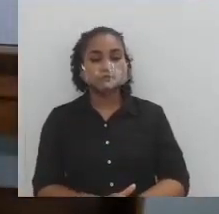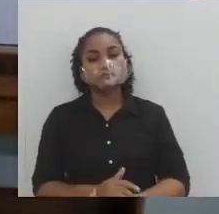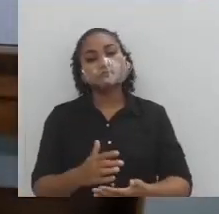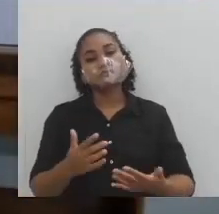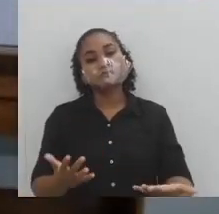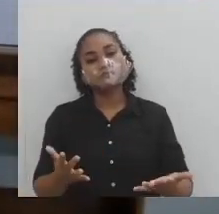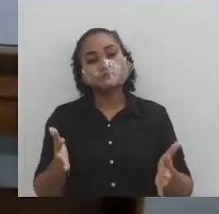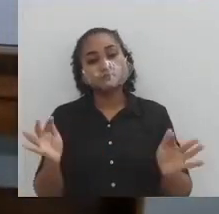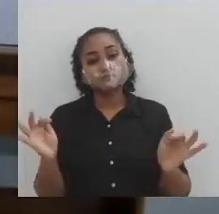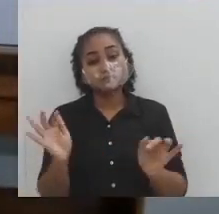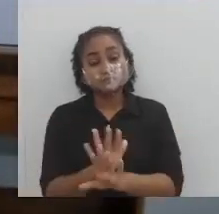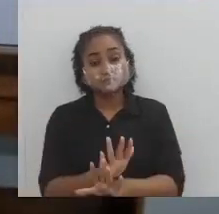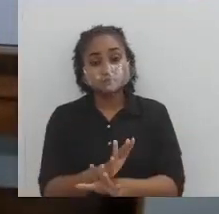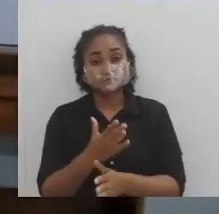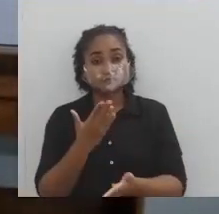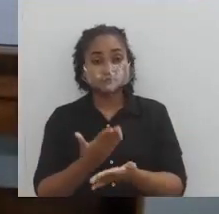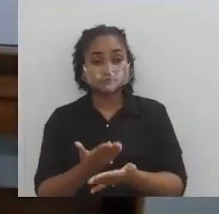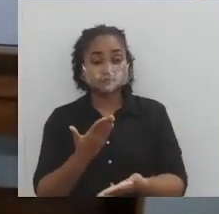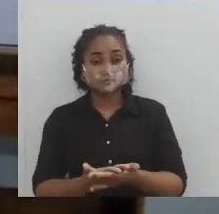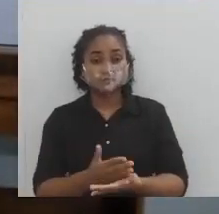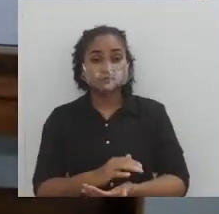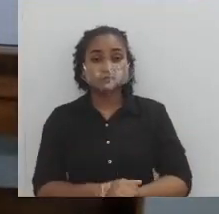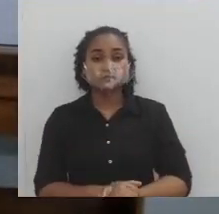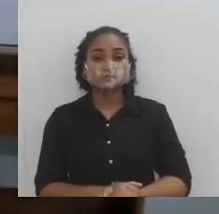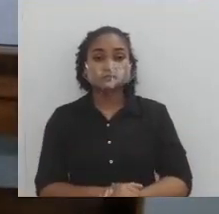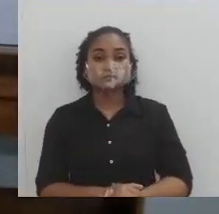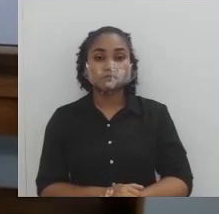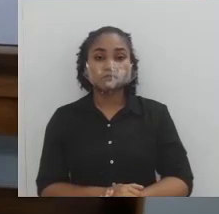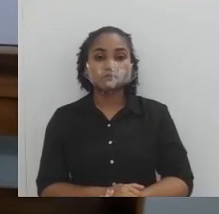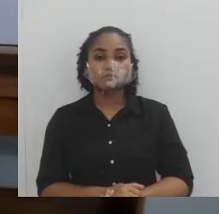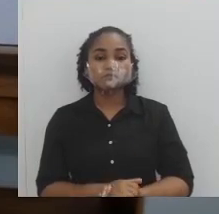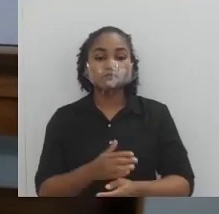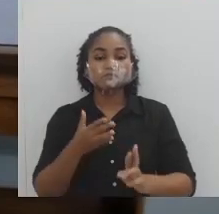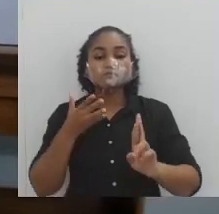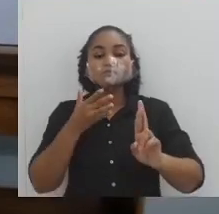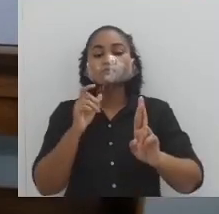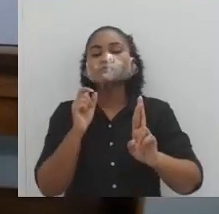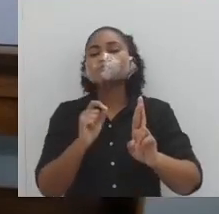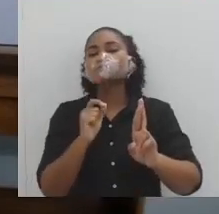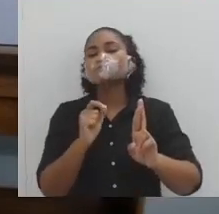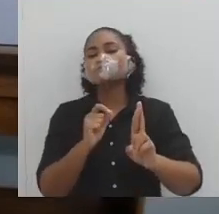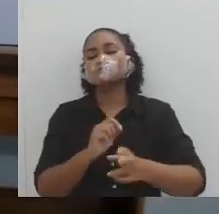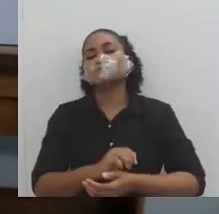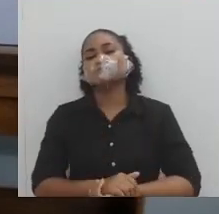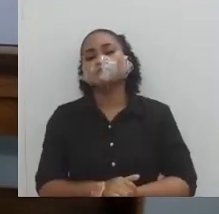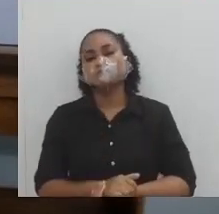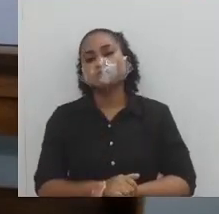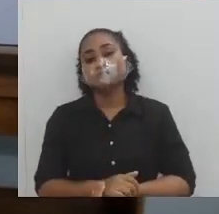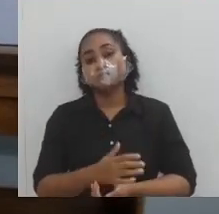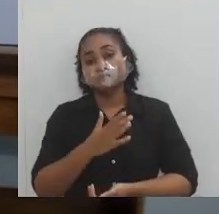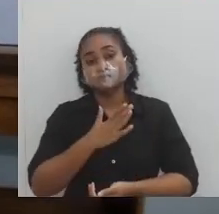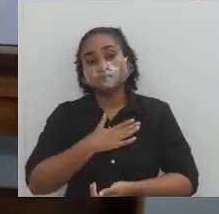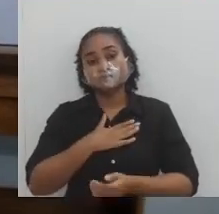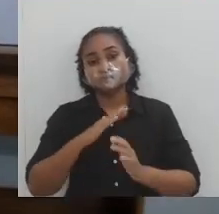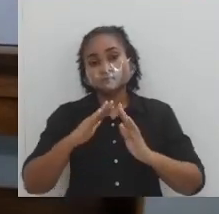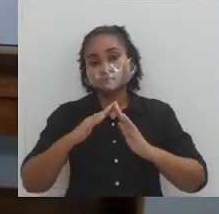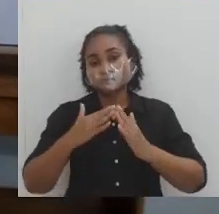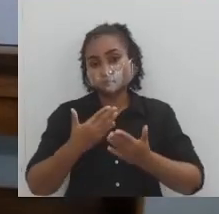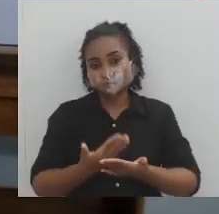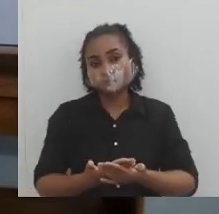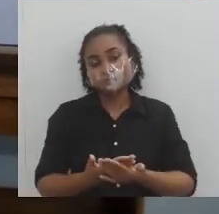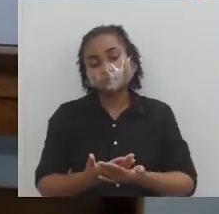Bem, para encerrar, eu queria fazer uma referência na minha escola, por exemplo,